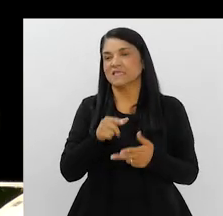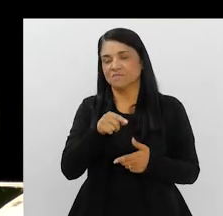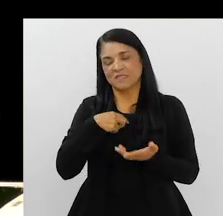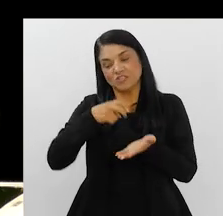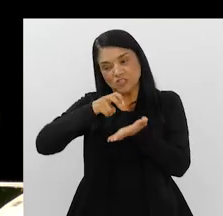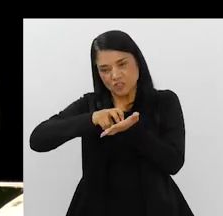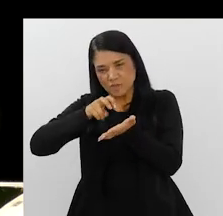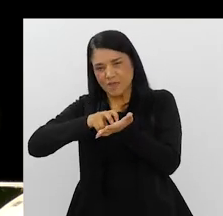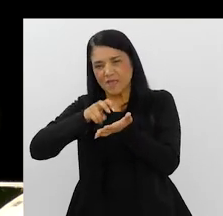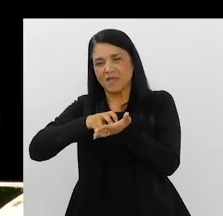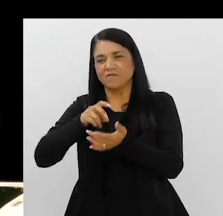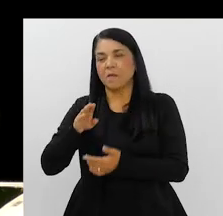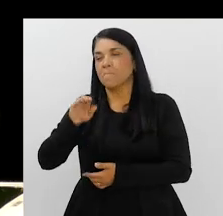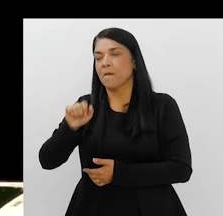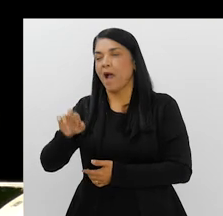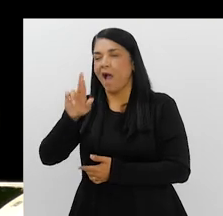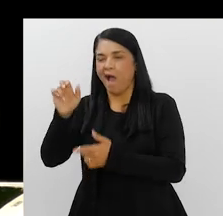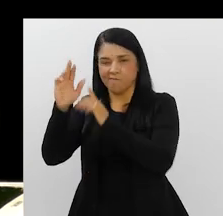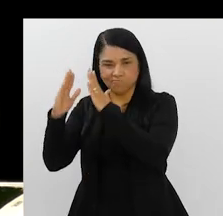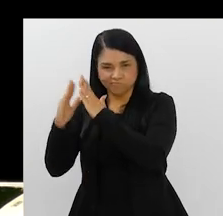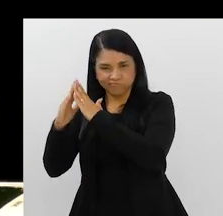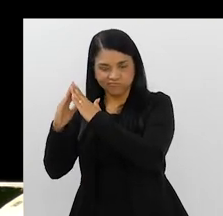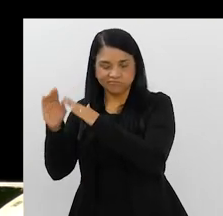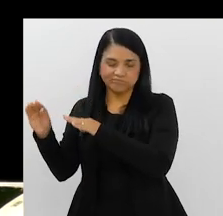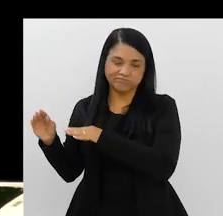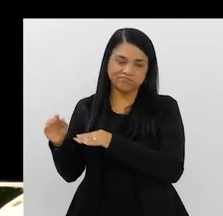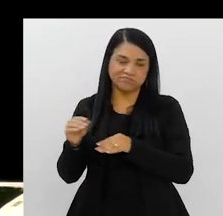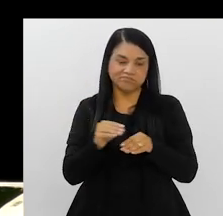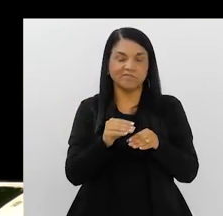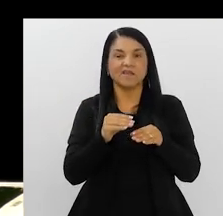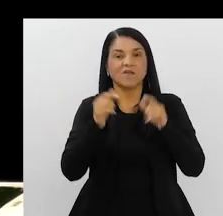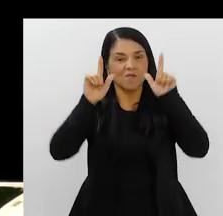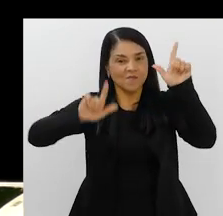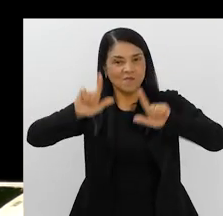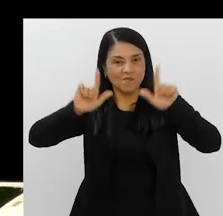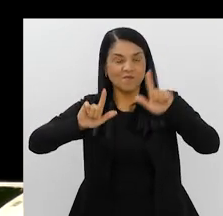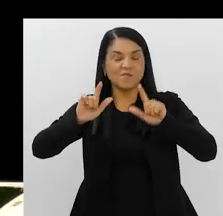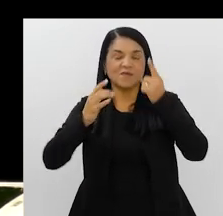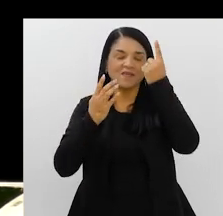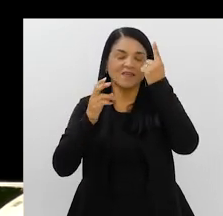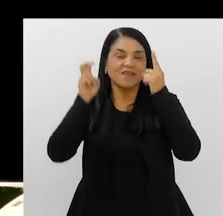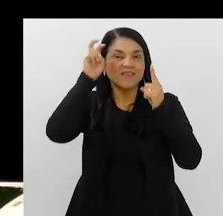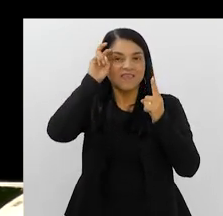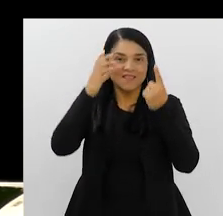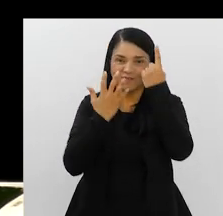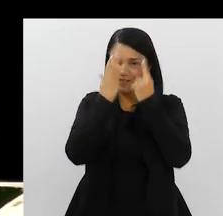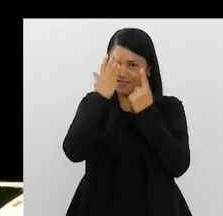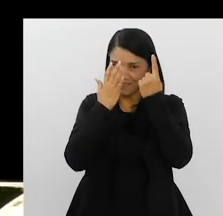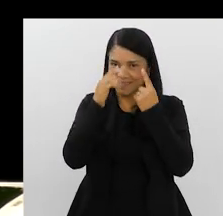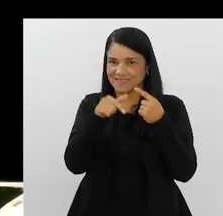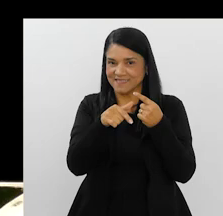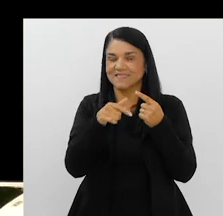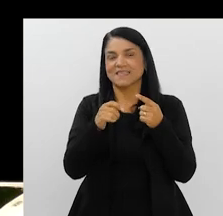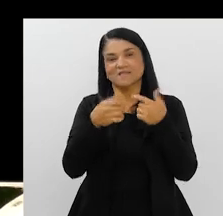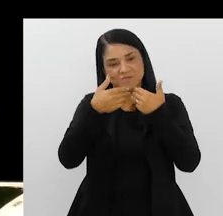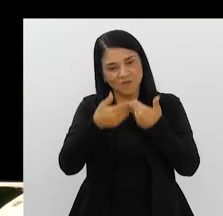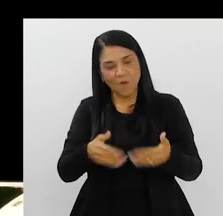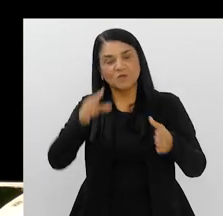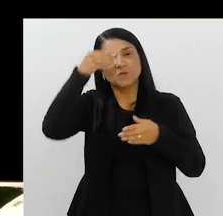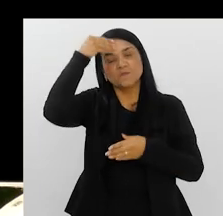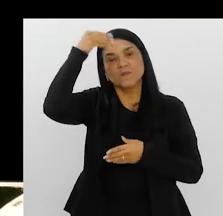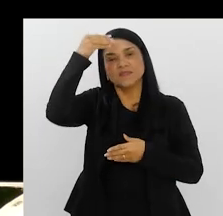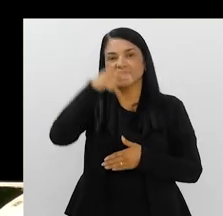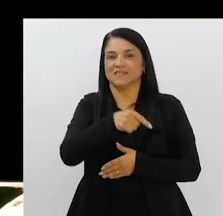cedo. Aí veio lá na Barra e fizemos aí. O Renato é o padrinho do Quintas com Quintais. Legal. Mas a